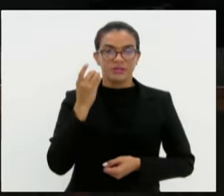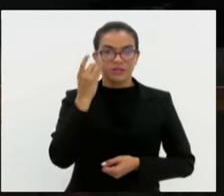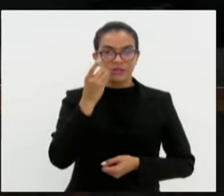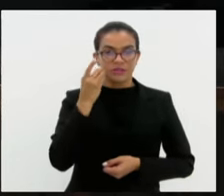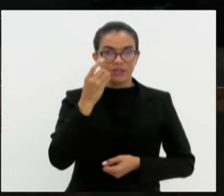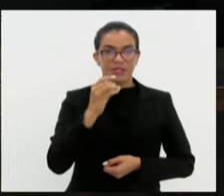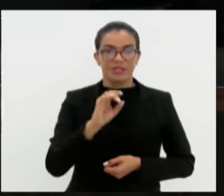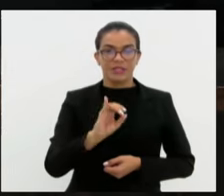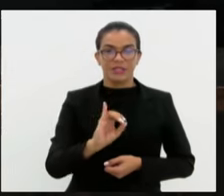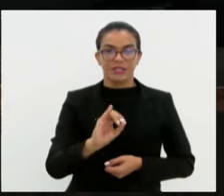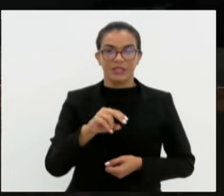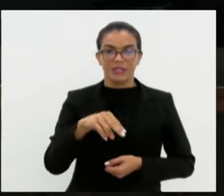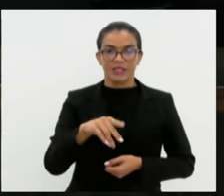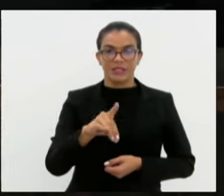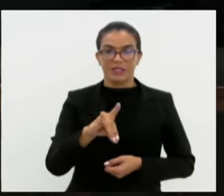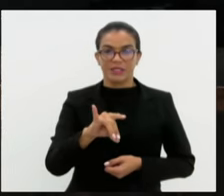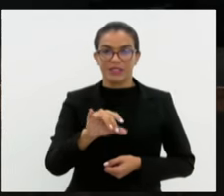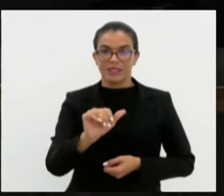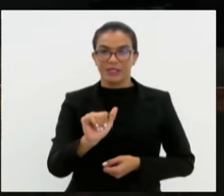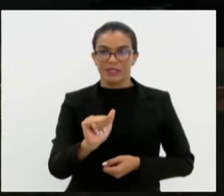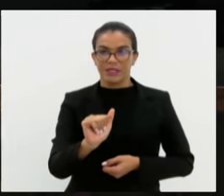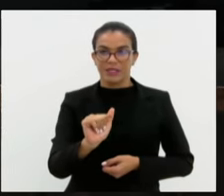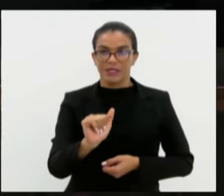Deputada Índia Armelau.